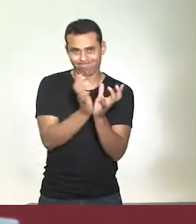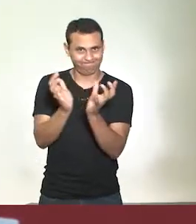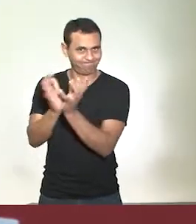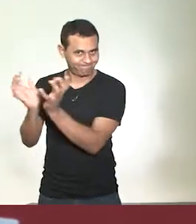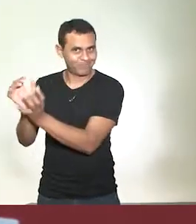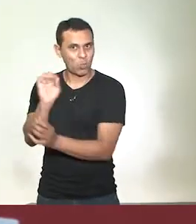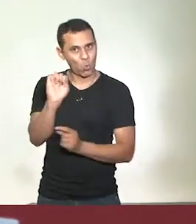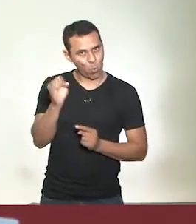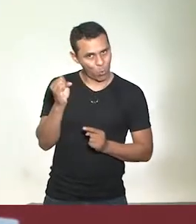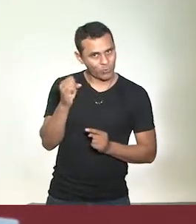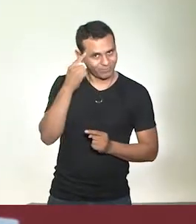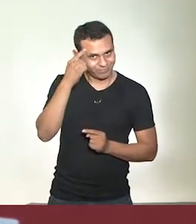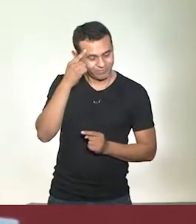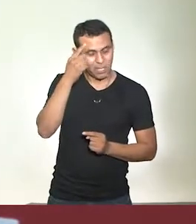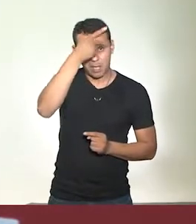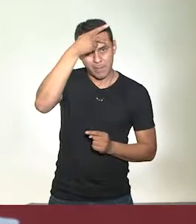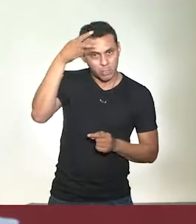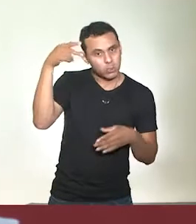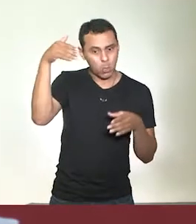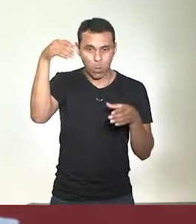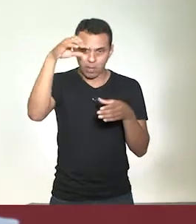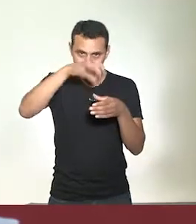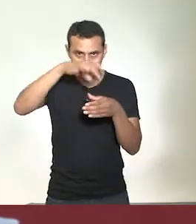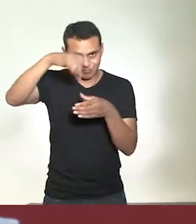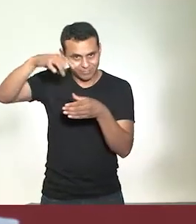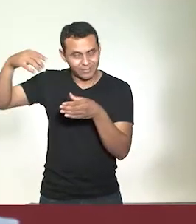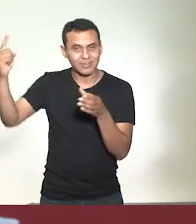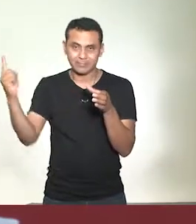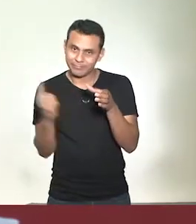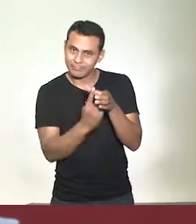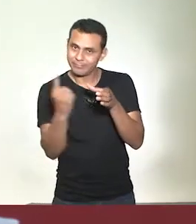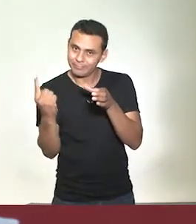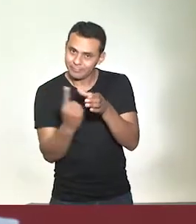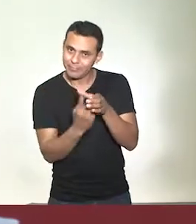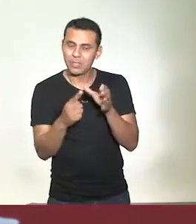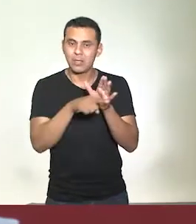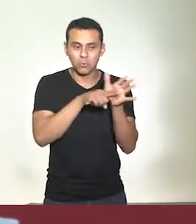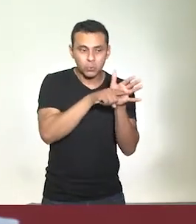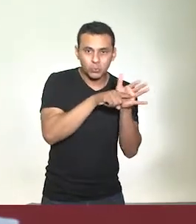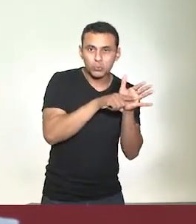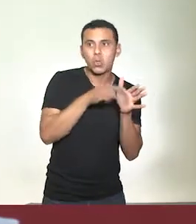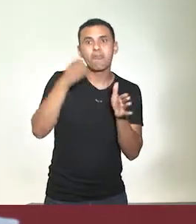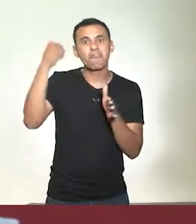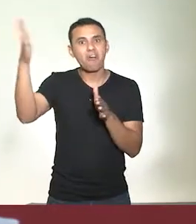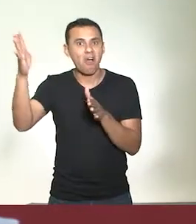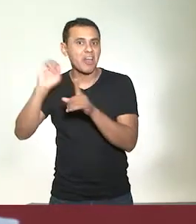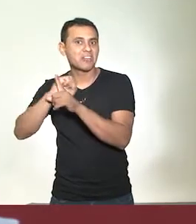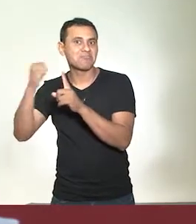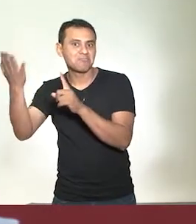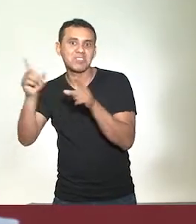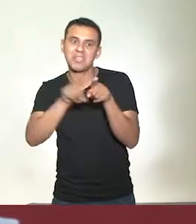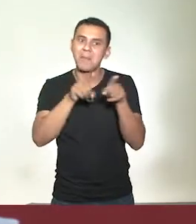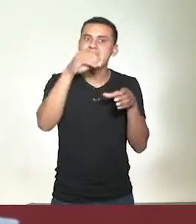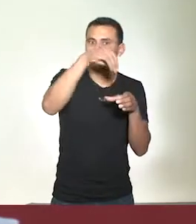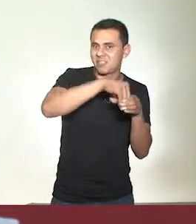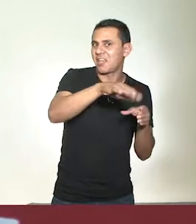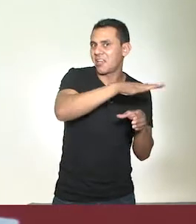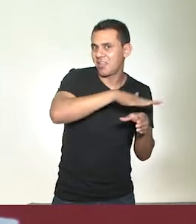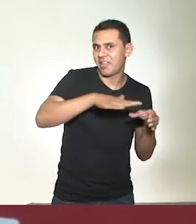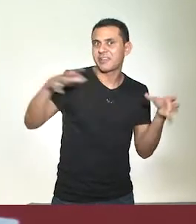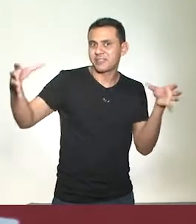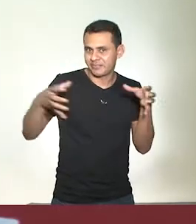cujas pessoas que vão estão participando da consulta pública como do dos grupos